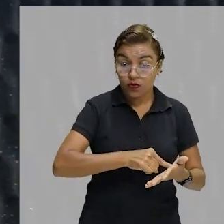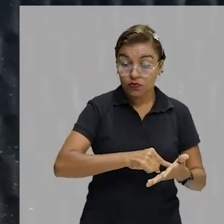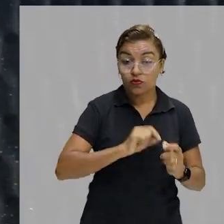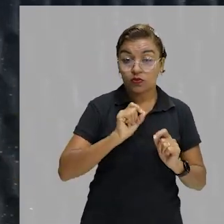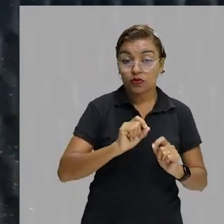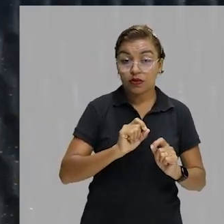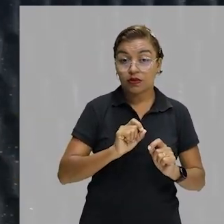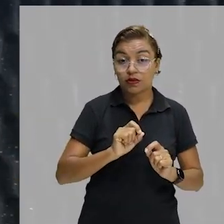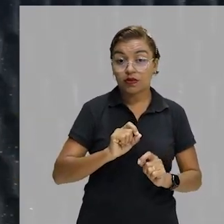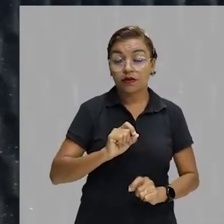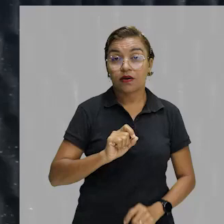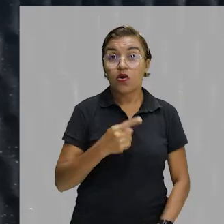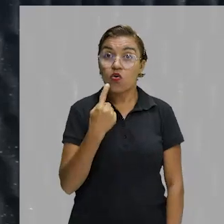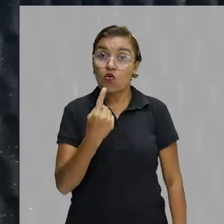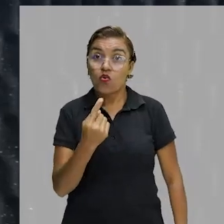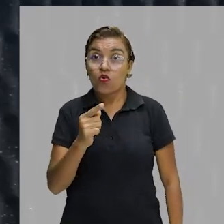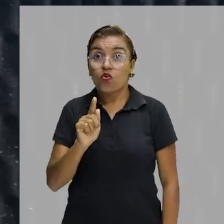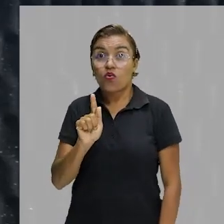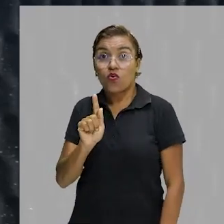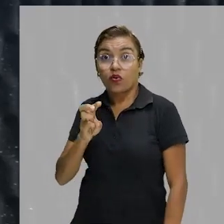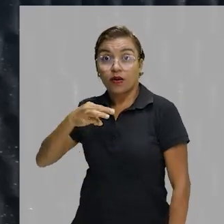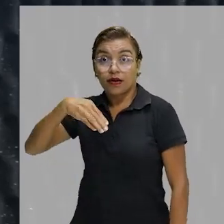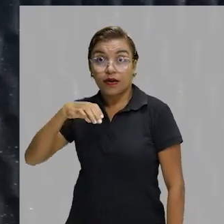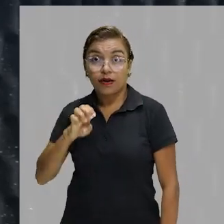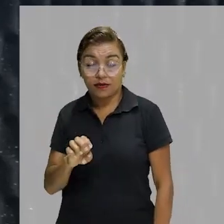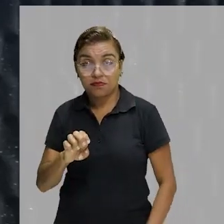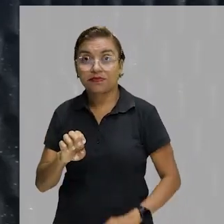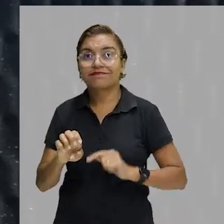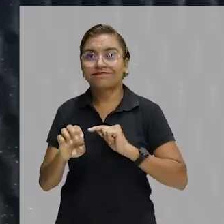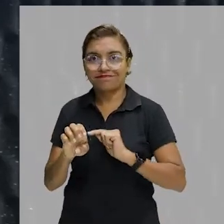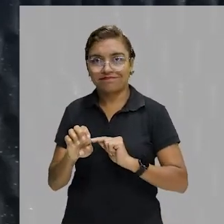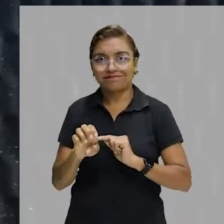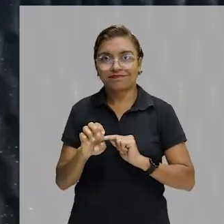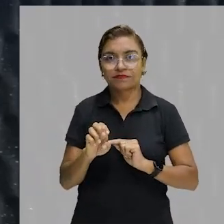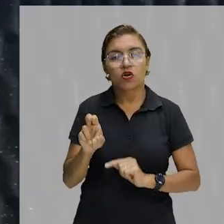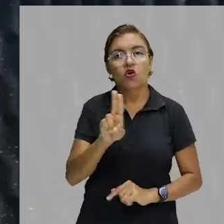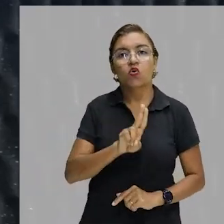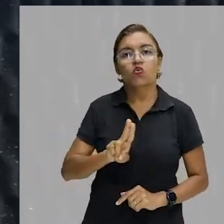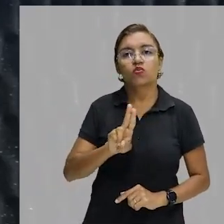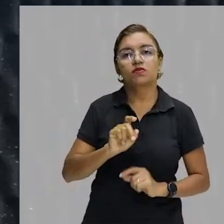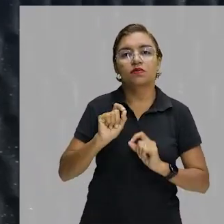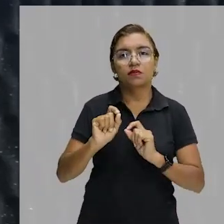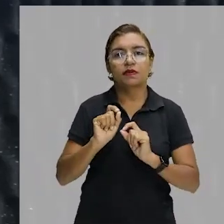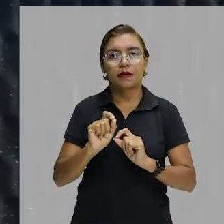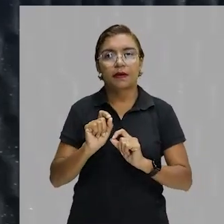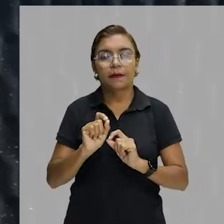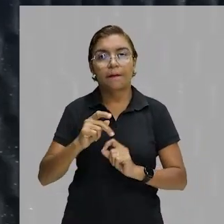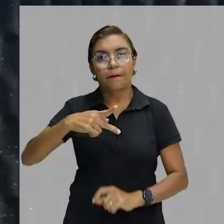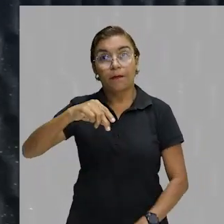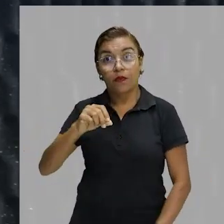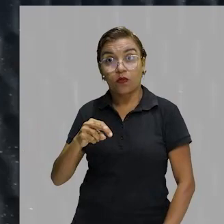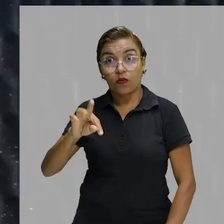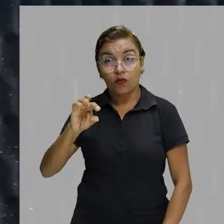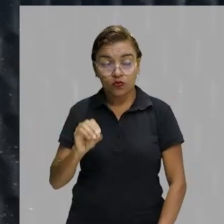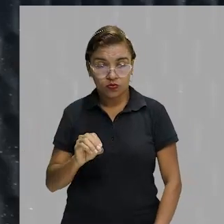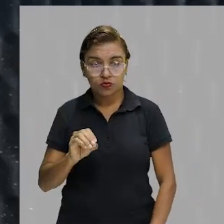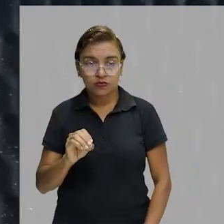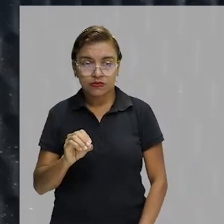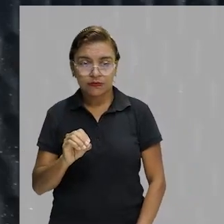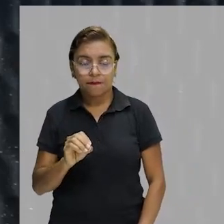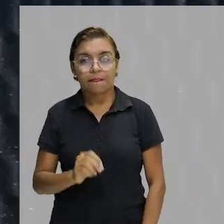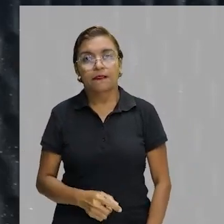fazer o quê? Um game. Que eu vou conseguir esse game, aí vamos usar aqui uma expressão ponto. Que eu vou conseguir mudar no placar lá. Eu vou